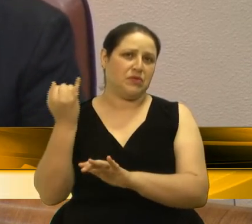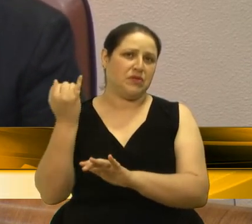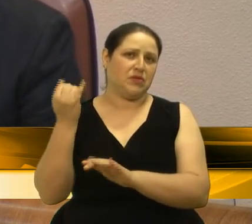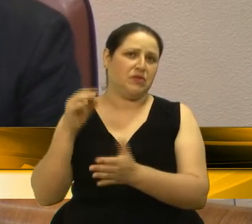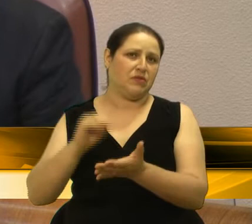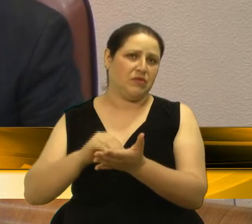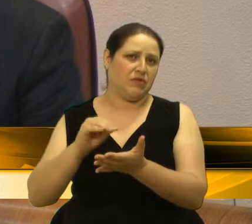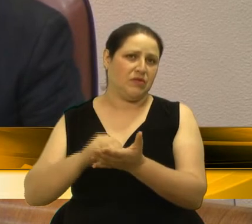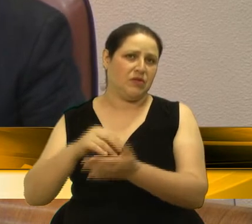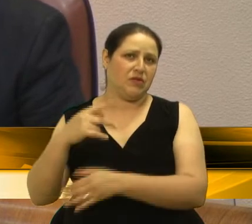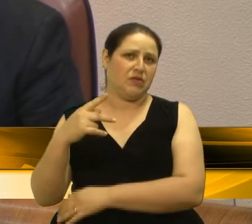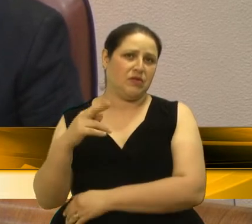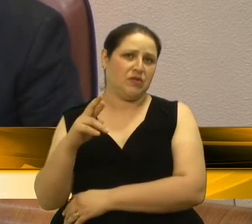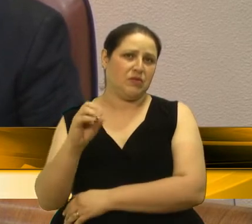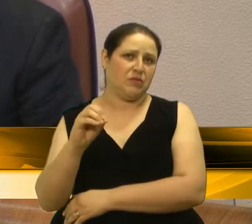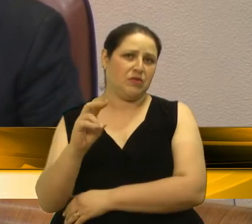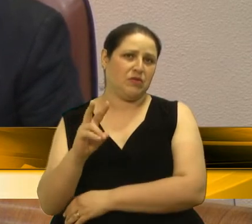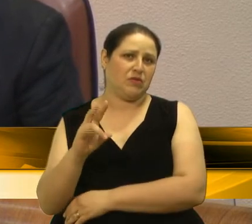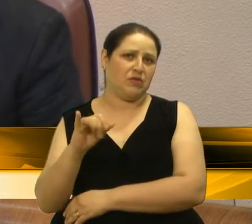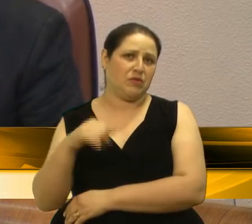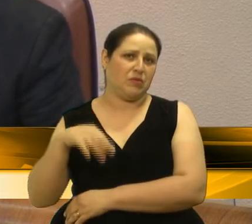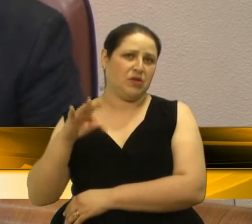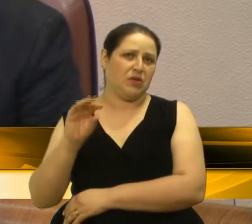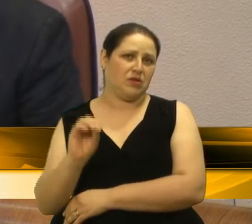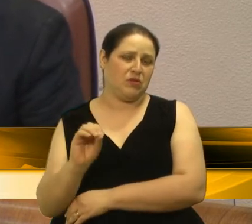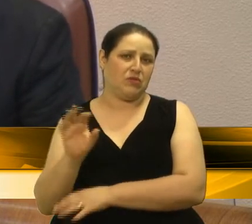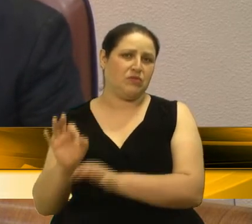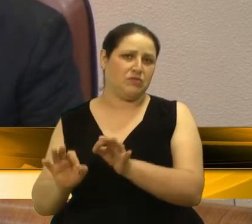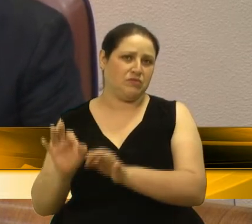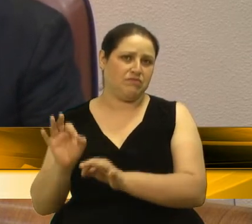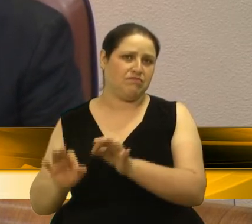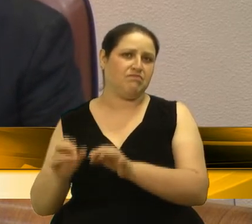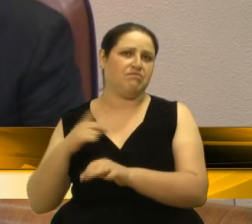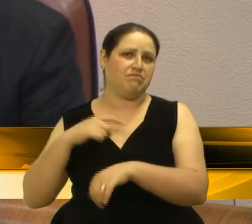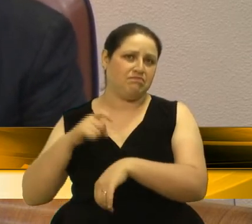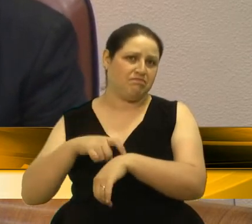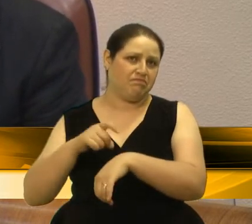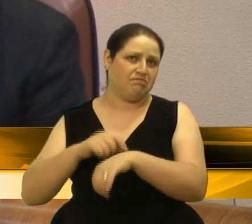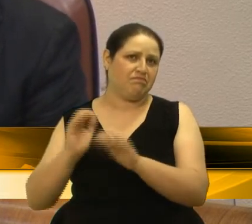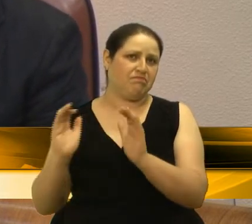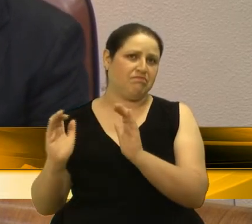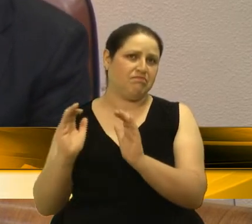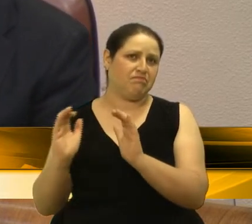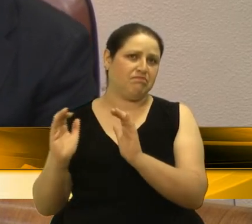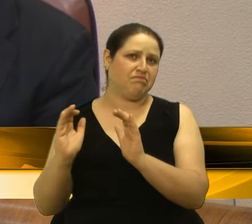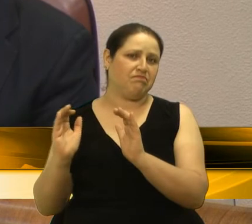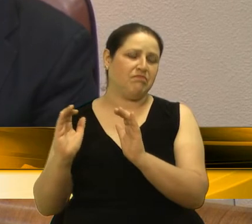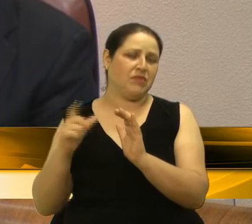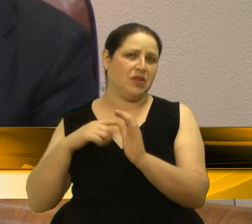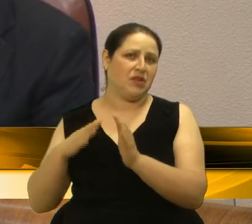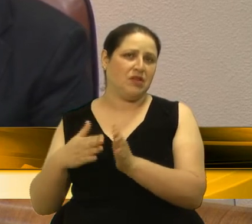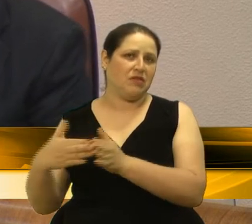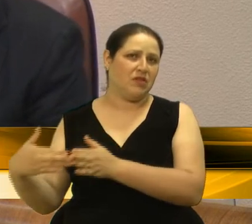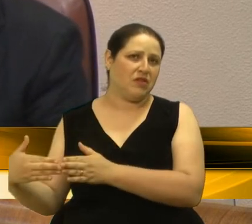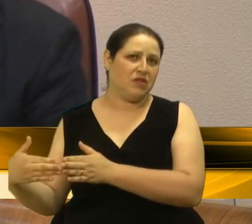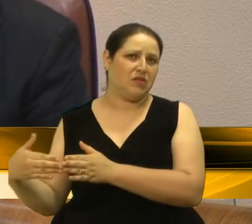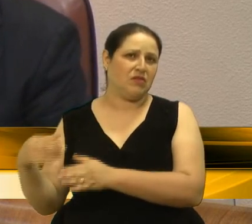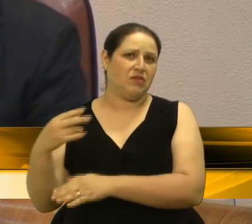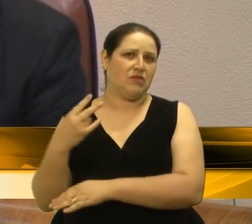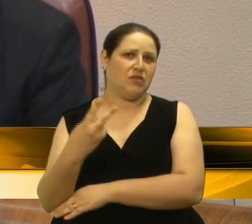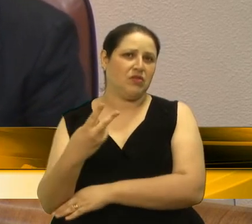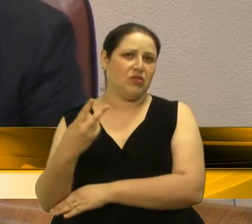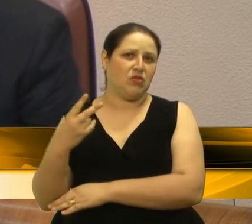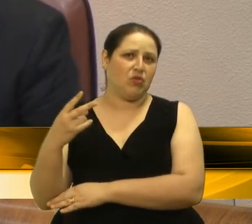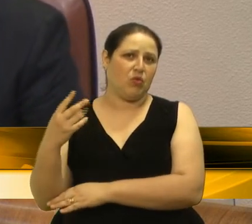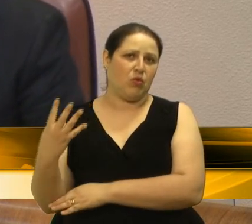é evidente, tendo em vista o prazo peremptório da defesa que se encerra no dia 24/10/2019.